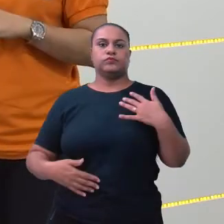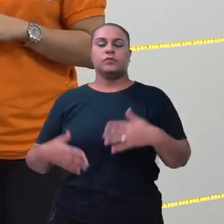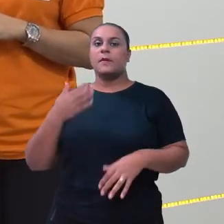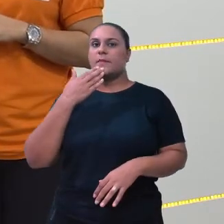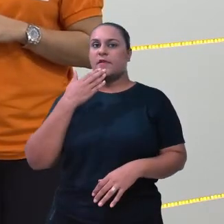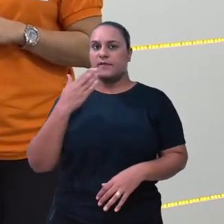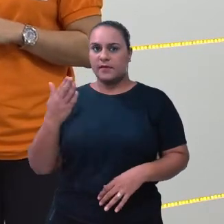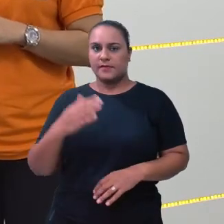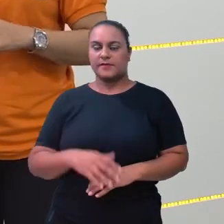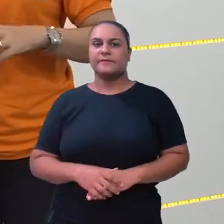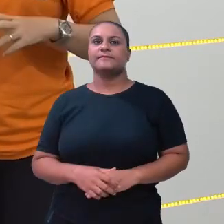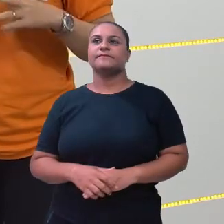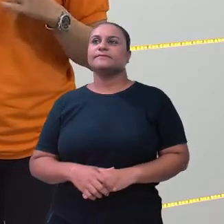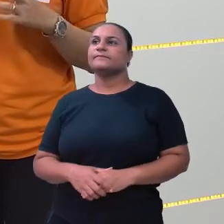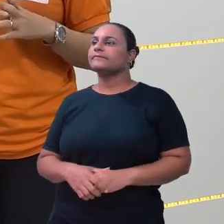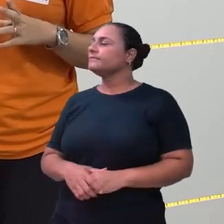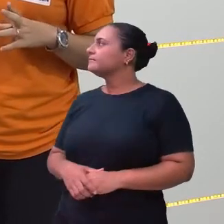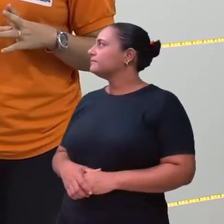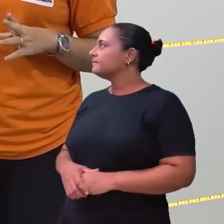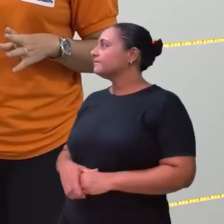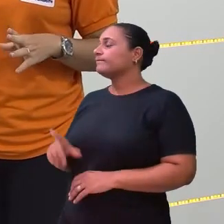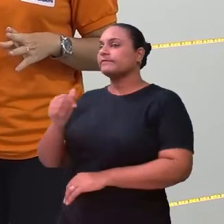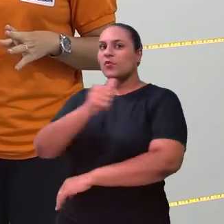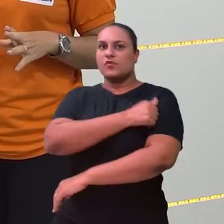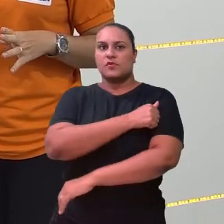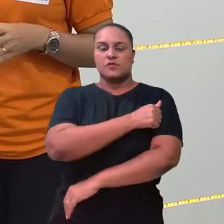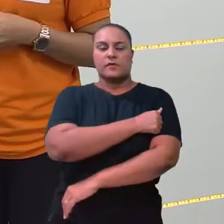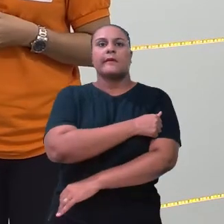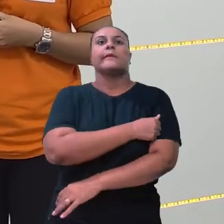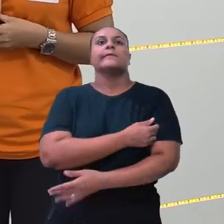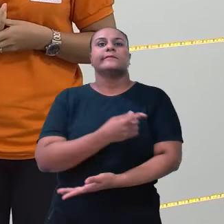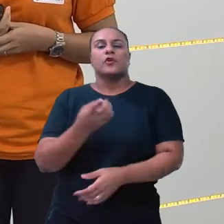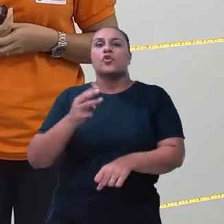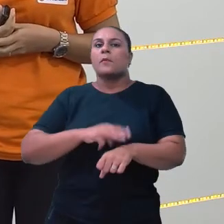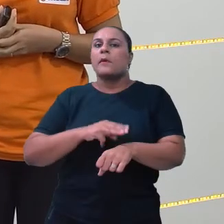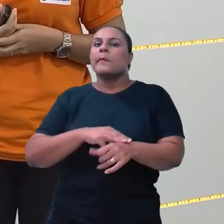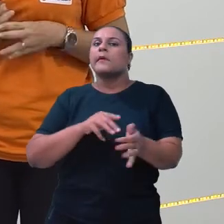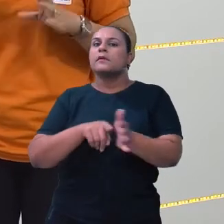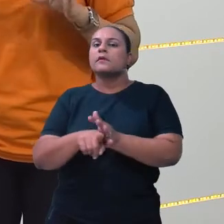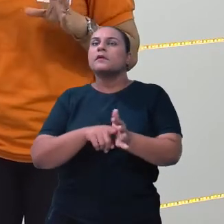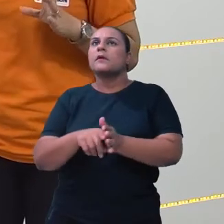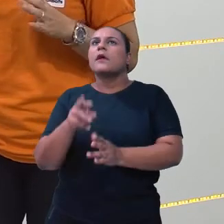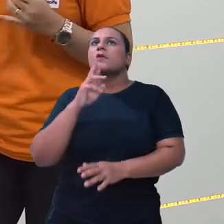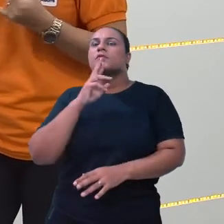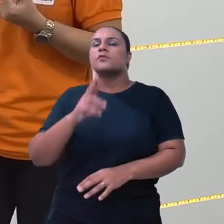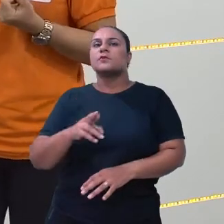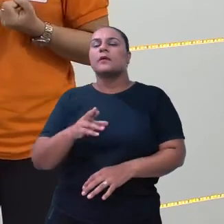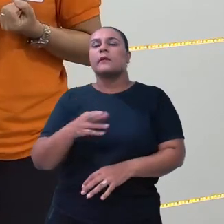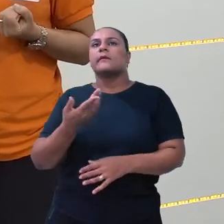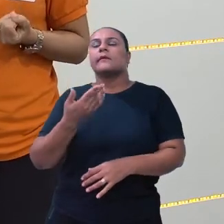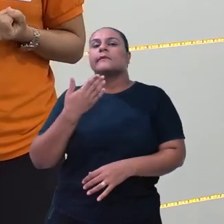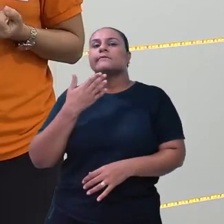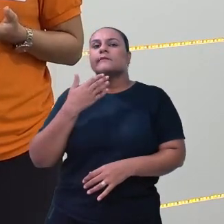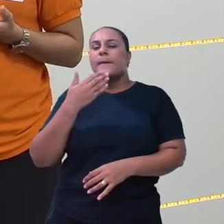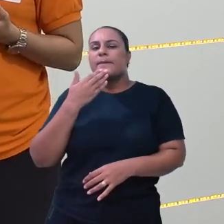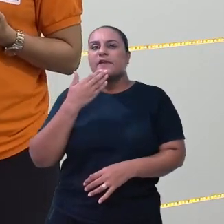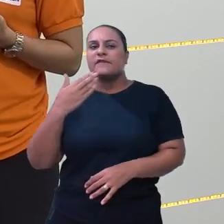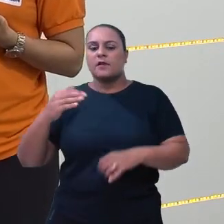para o gráfico. Os estudantes nessa pesquisa, eles preferem mais